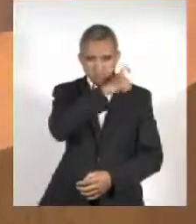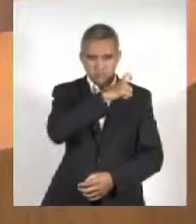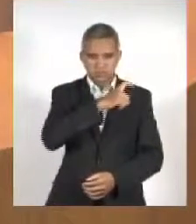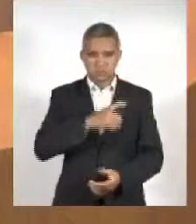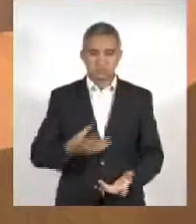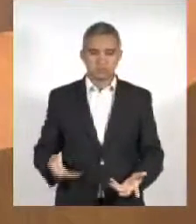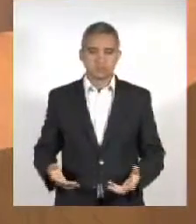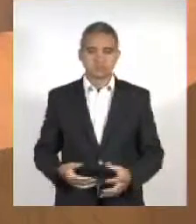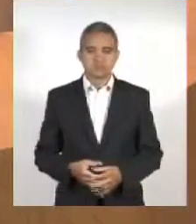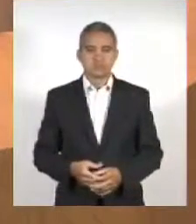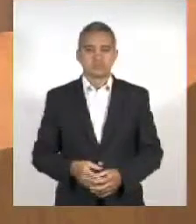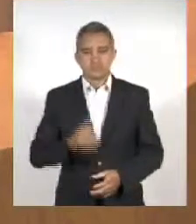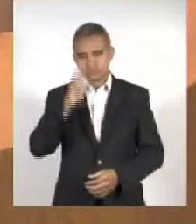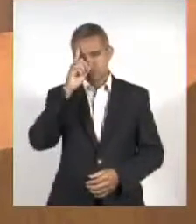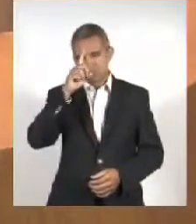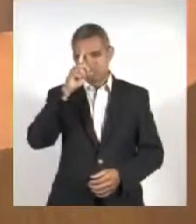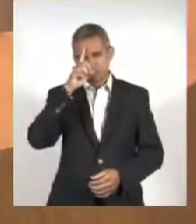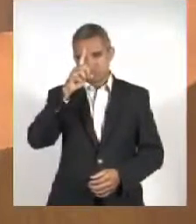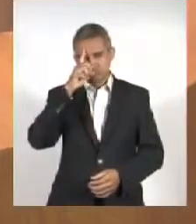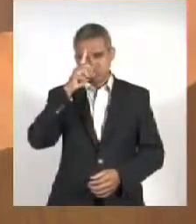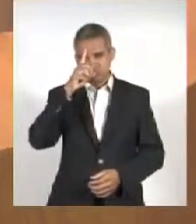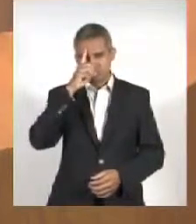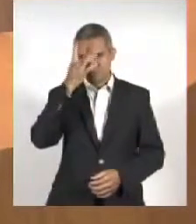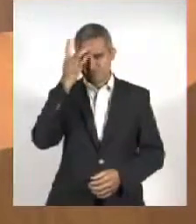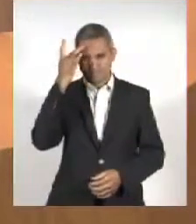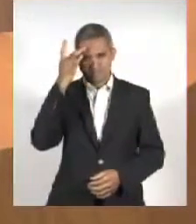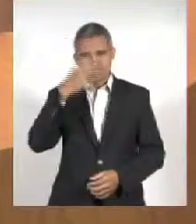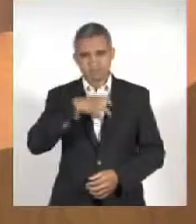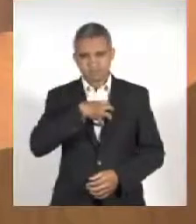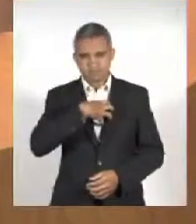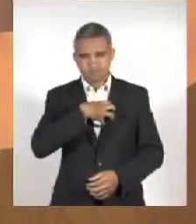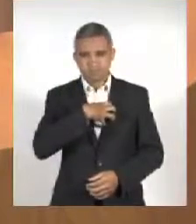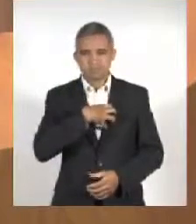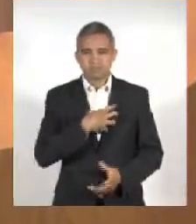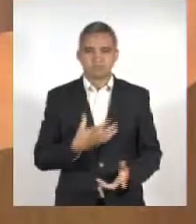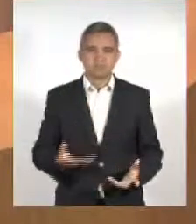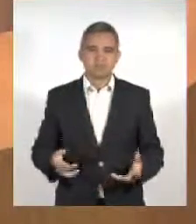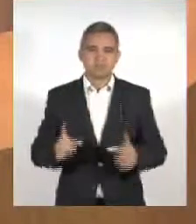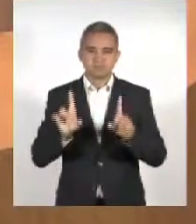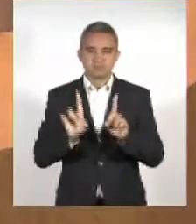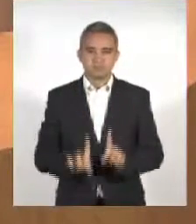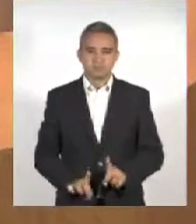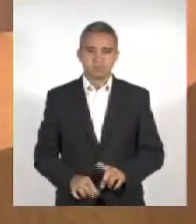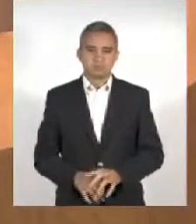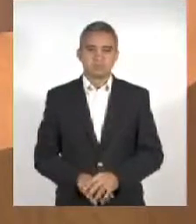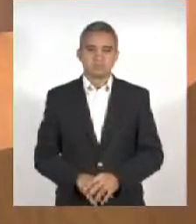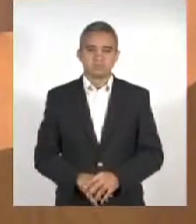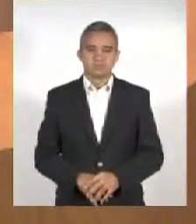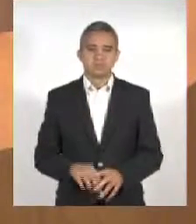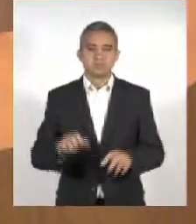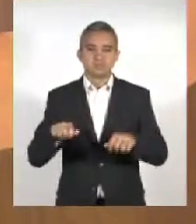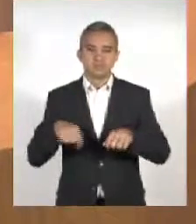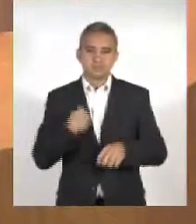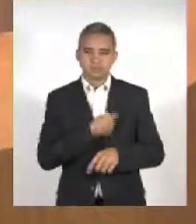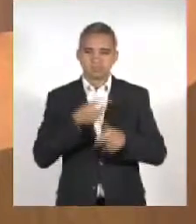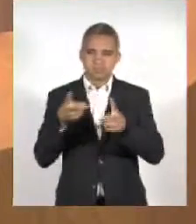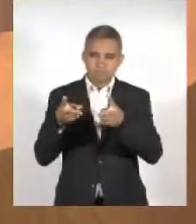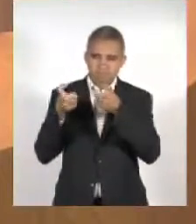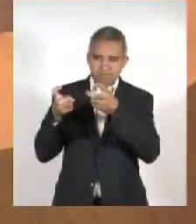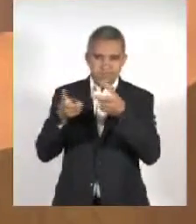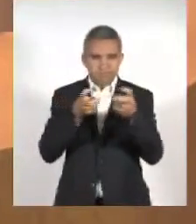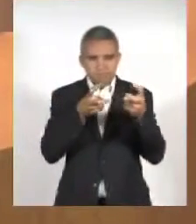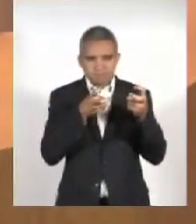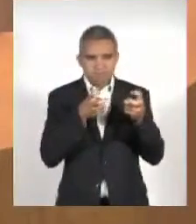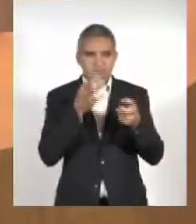encontradas diariamente pelas pessoas com deficiência, nós podemos vislumbrar, podemos visualizar, constatar